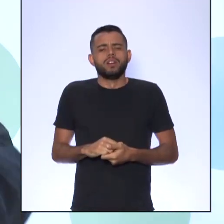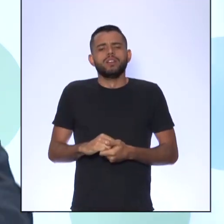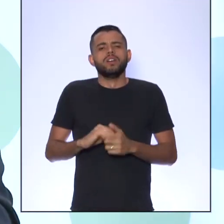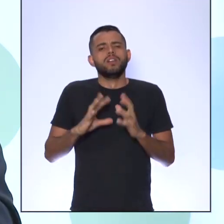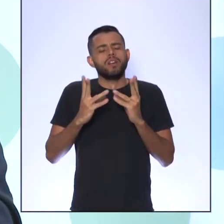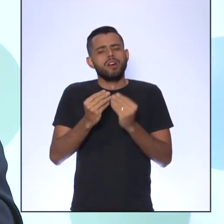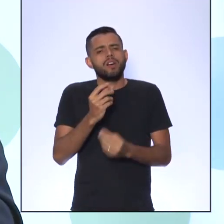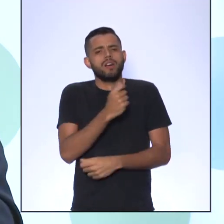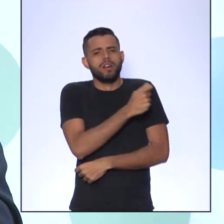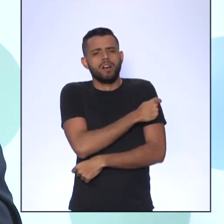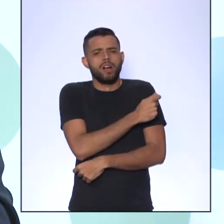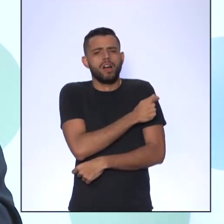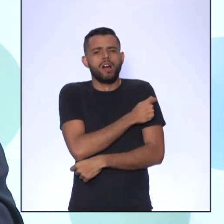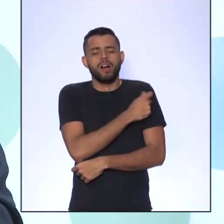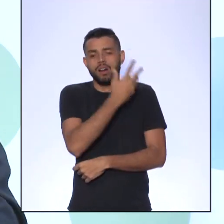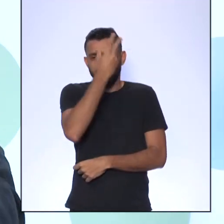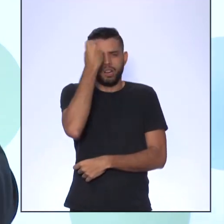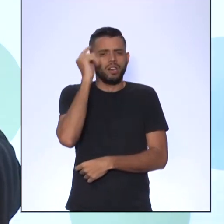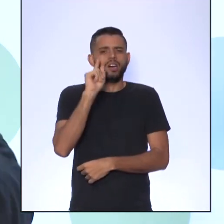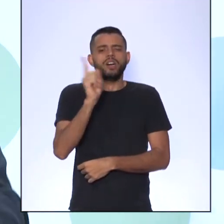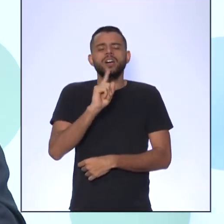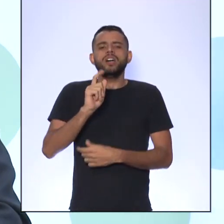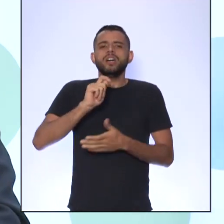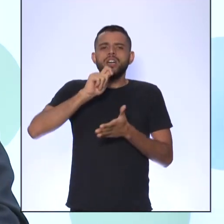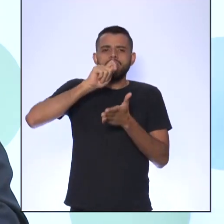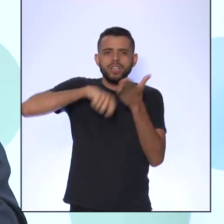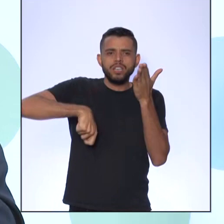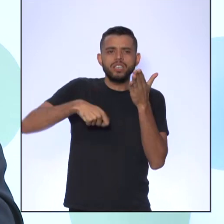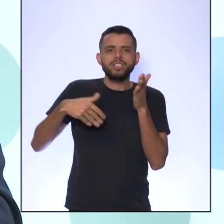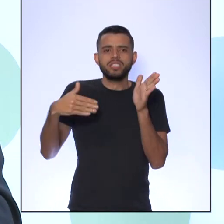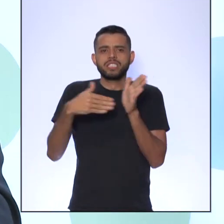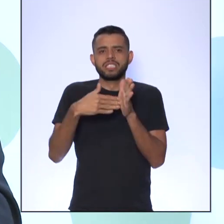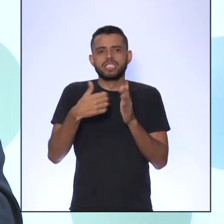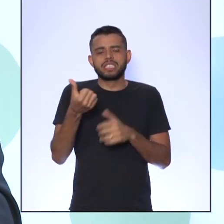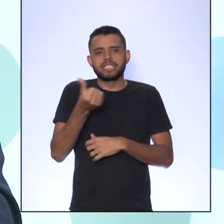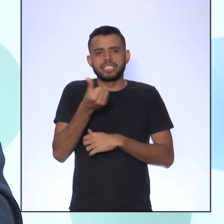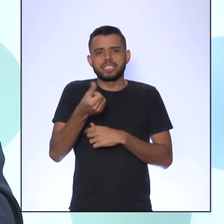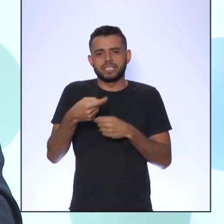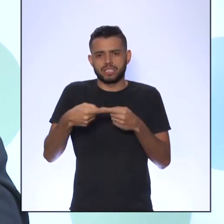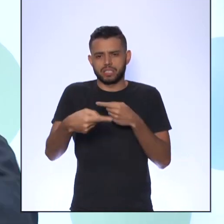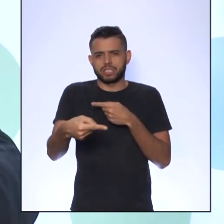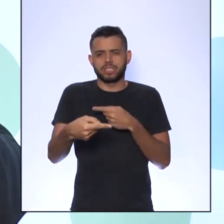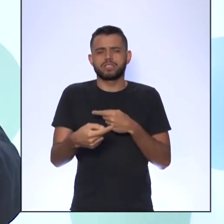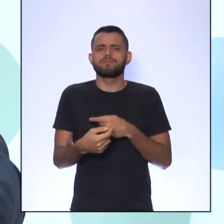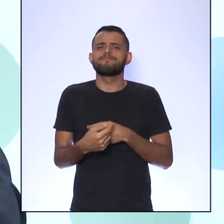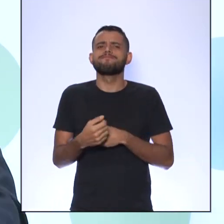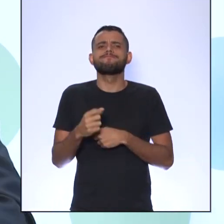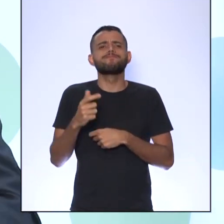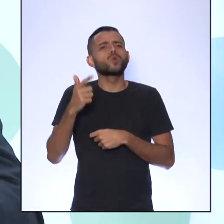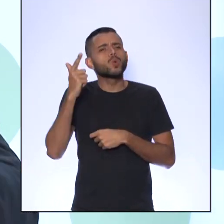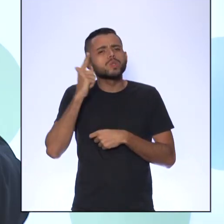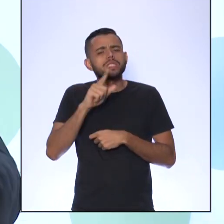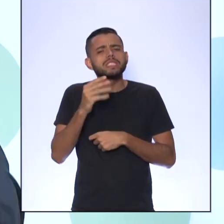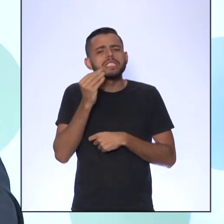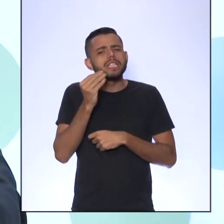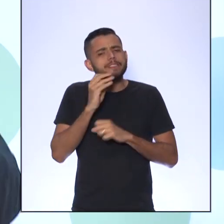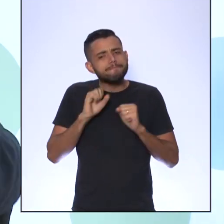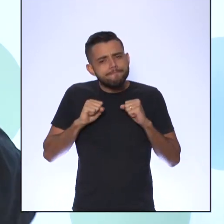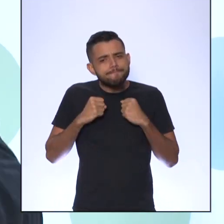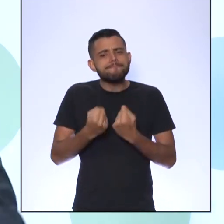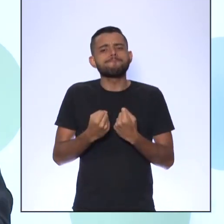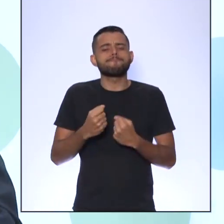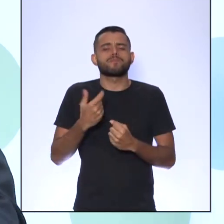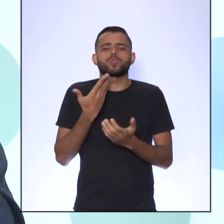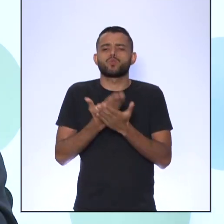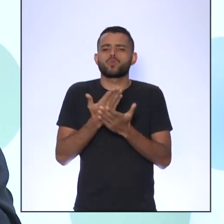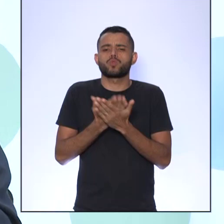estudantes realmente que não se esqueçam de fazer a sua inscrição até sexta-feira, né? E que realmente busque uma motivação para continuar os seus estudos,